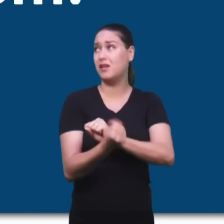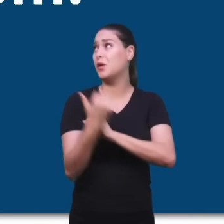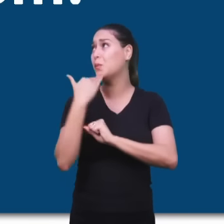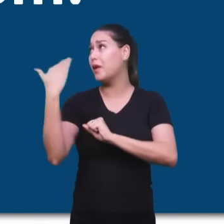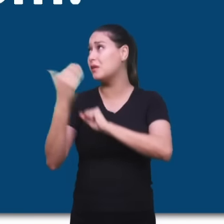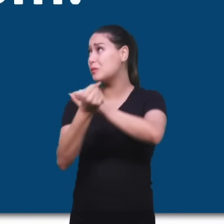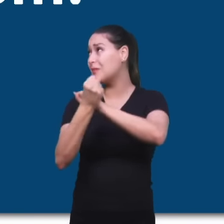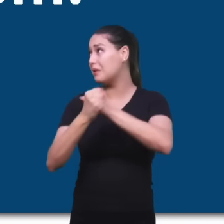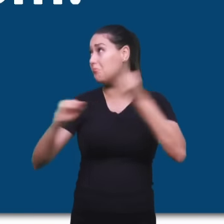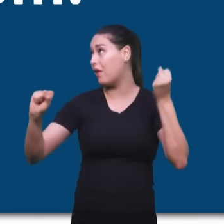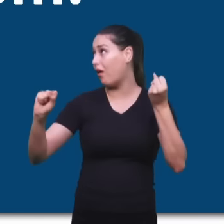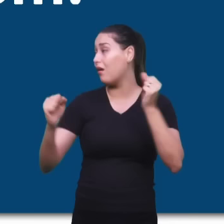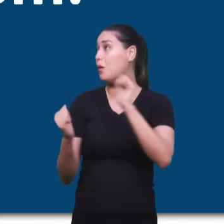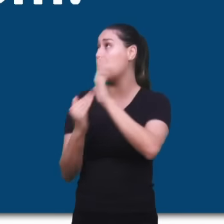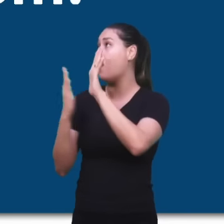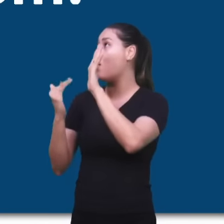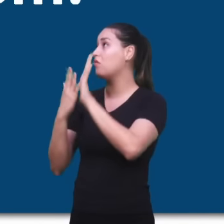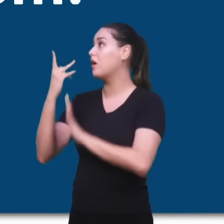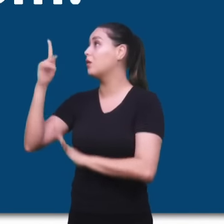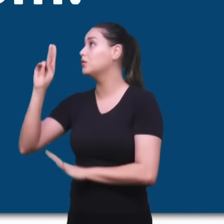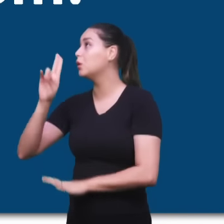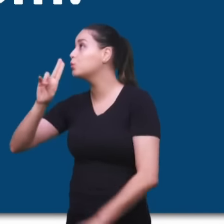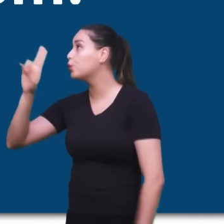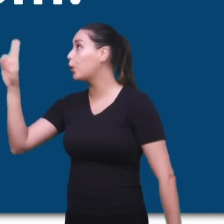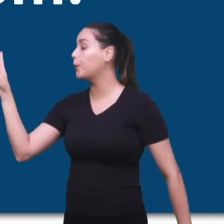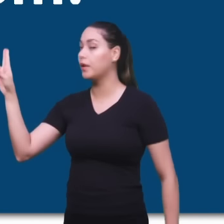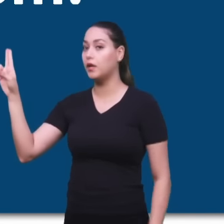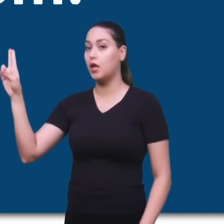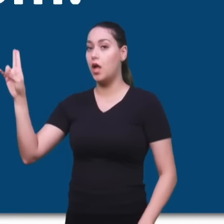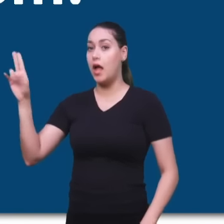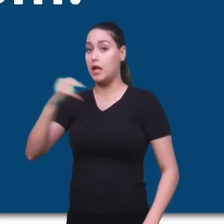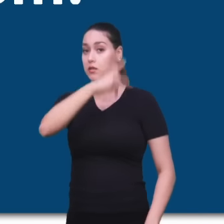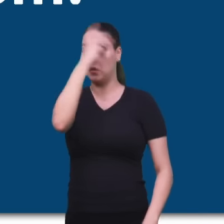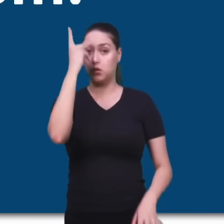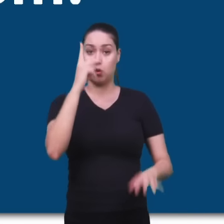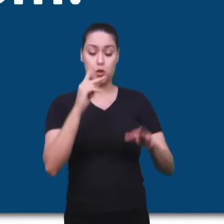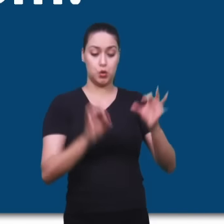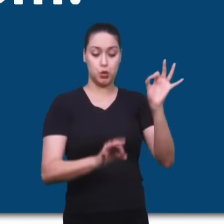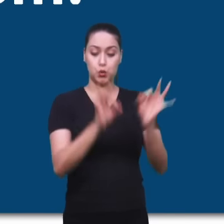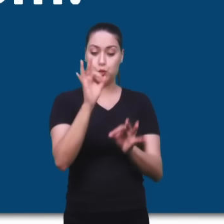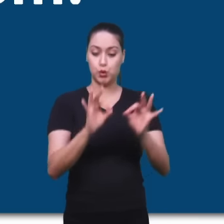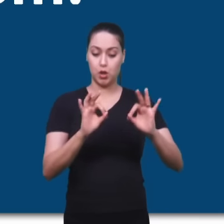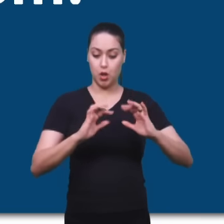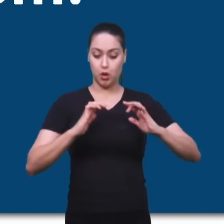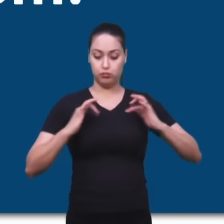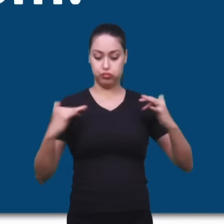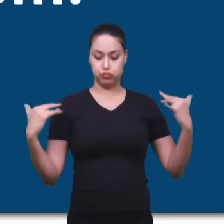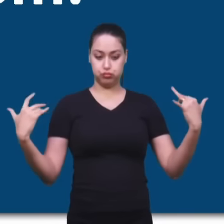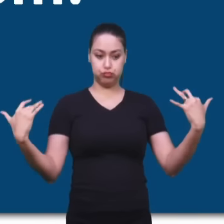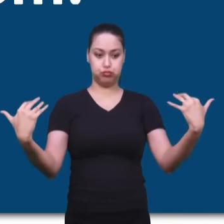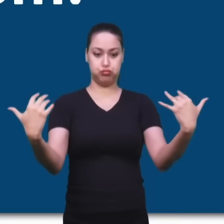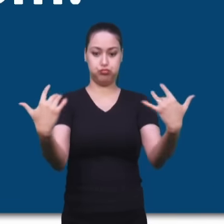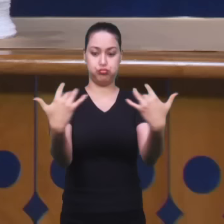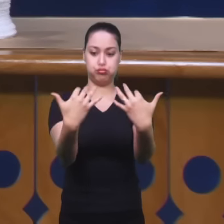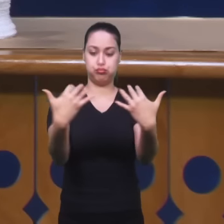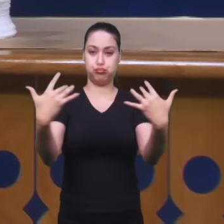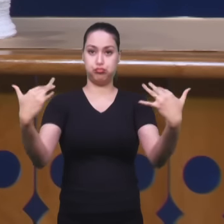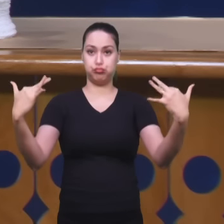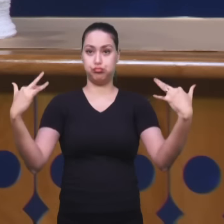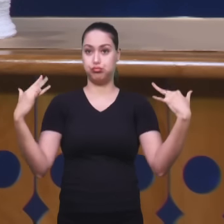Os justos me rodearão Pois me fizeste bem Meus queridos